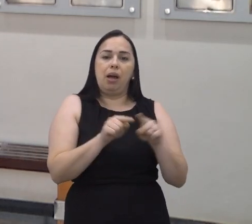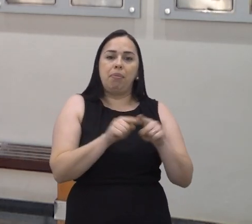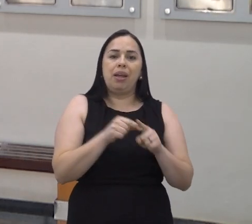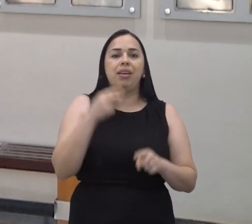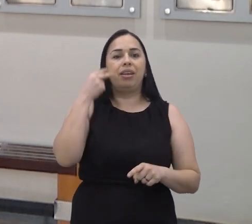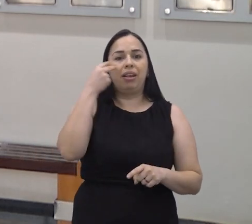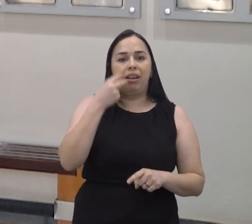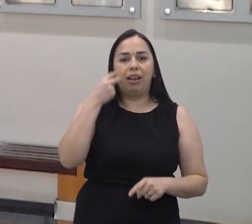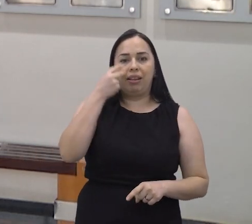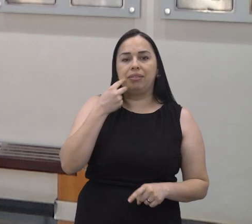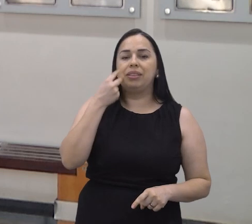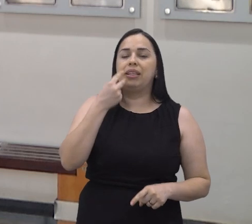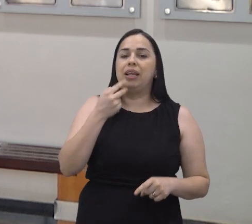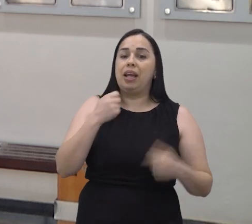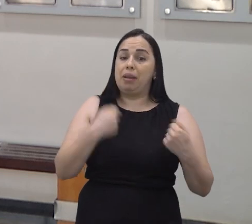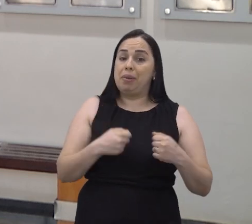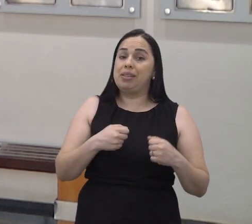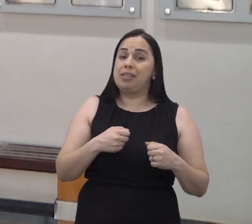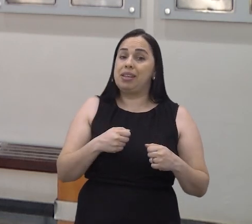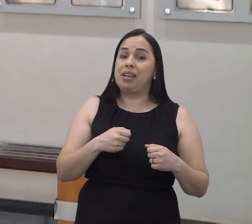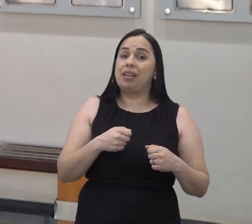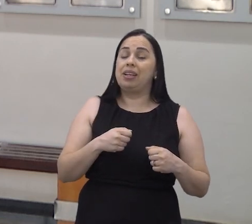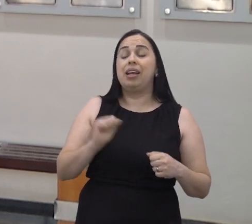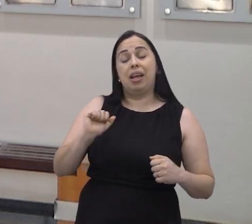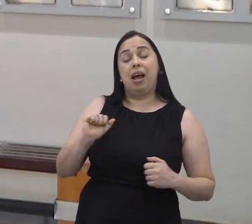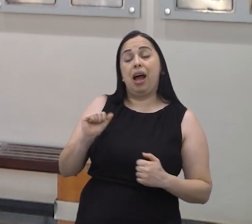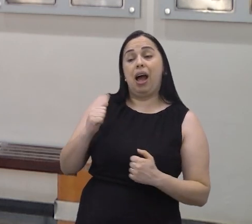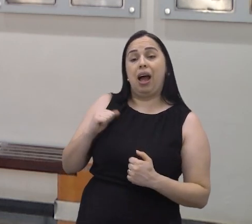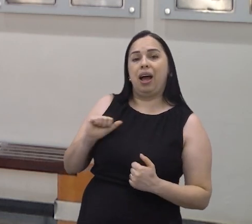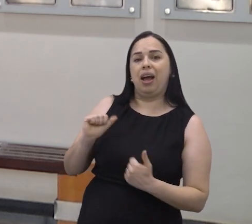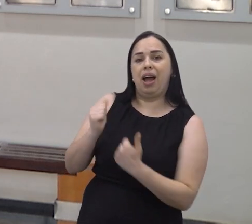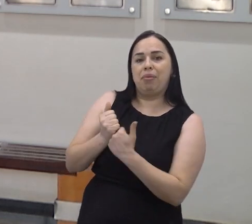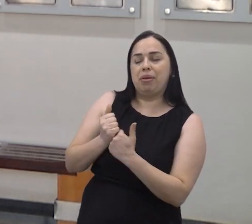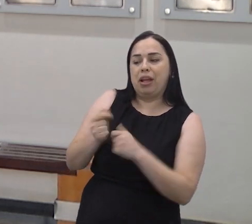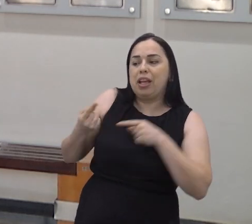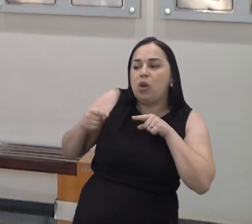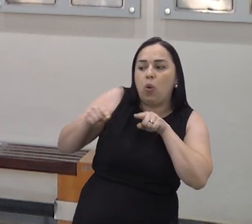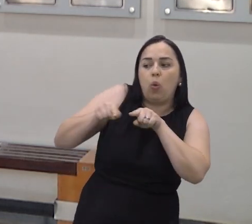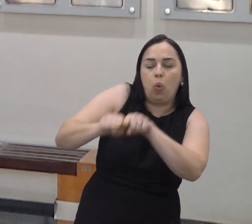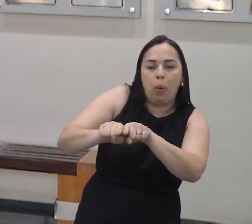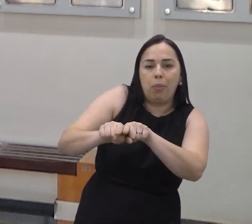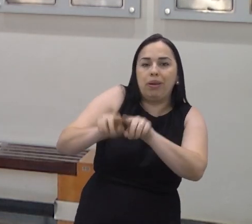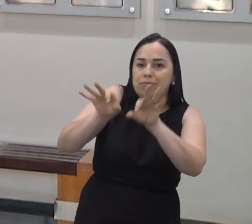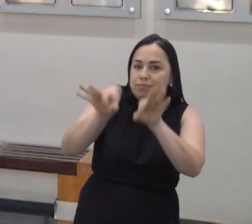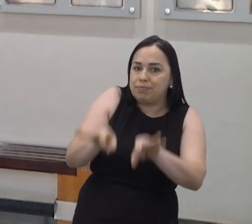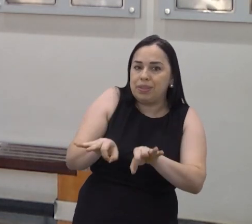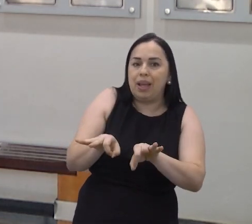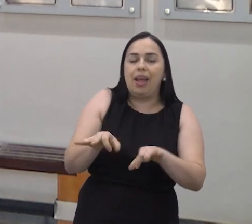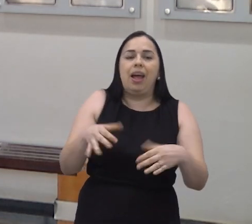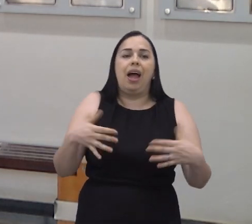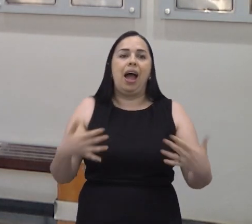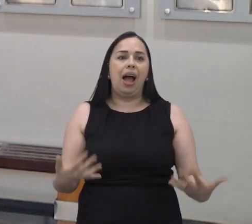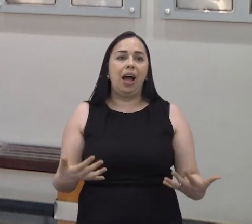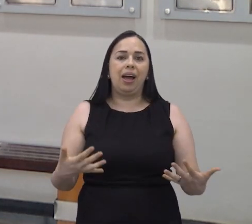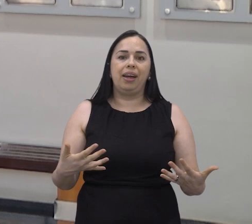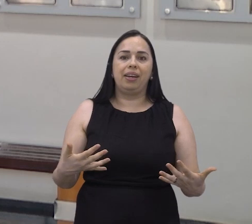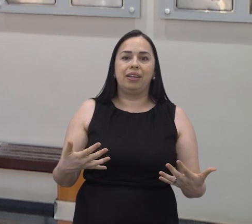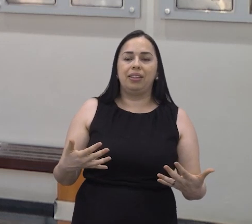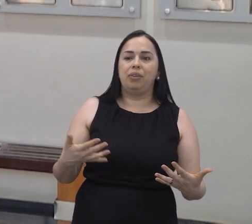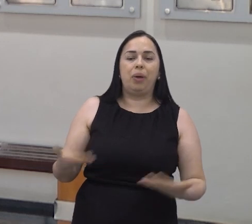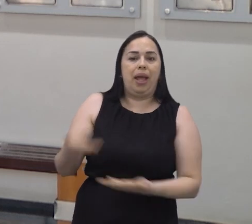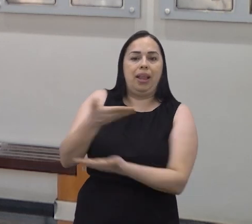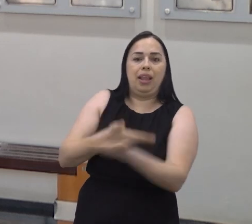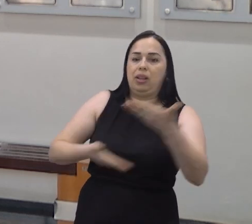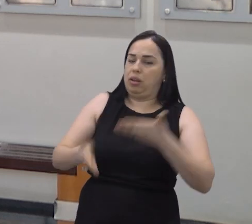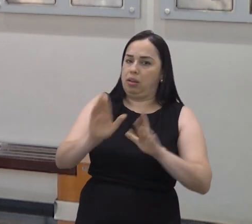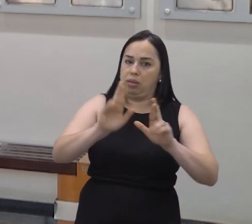tocar o que é de interesse dele, de quem ele representa, se ele não estiver alinhado com o prefeito, entendeu? Não é que eles vão fazer